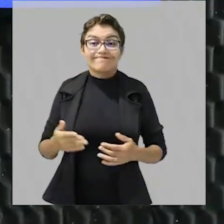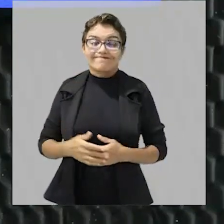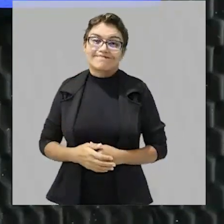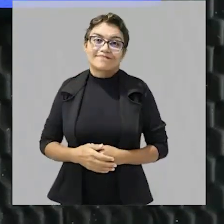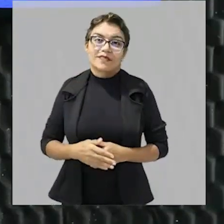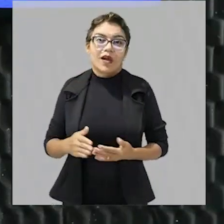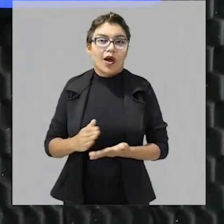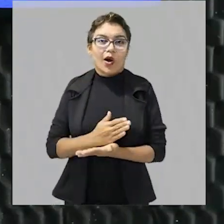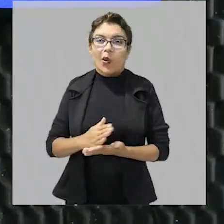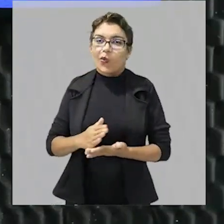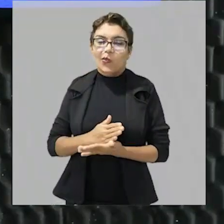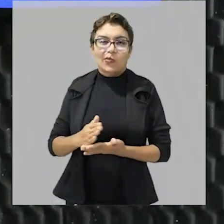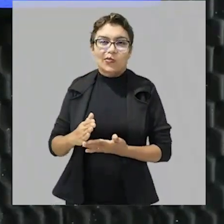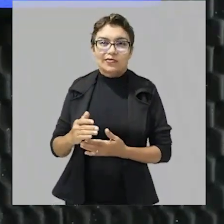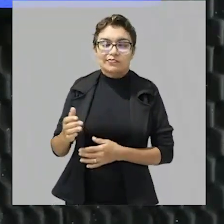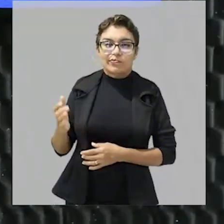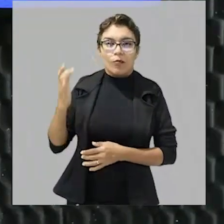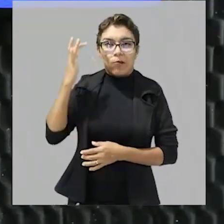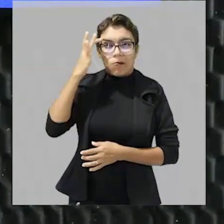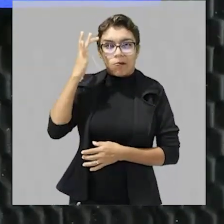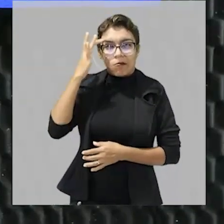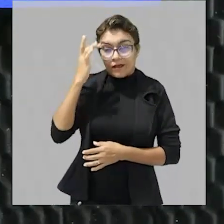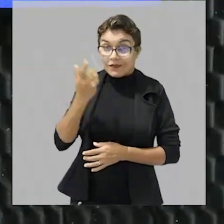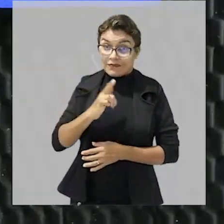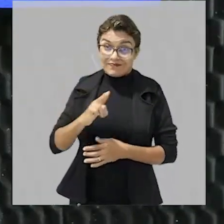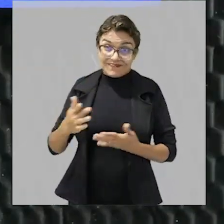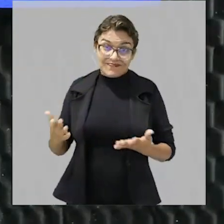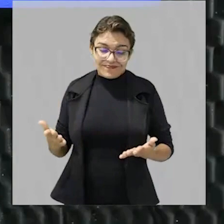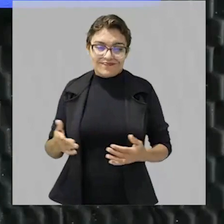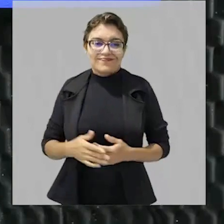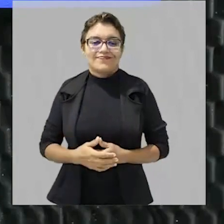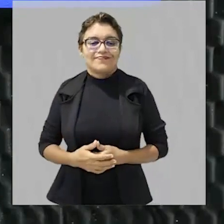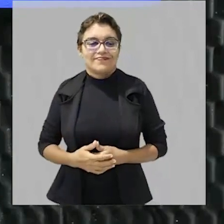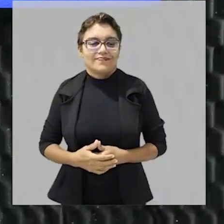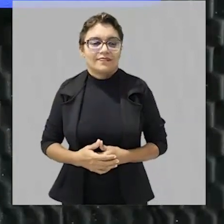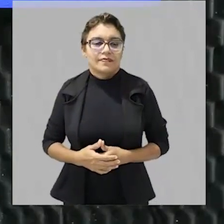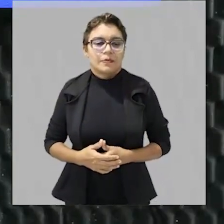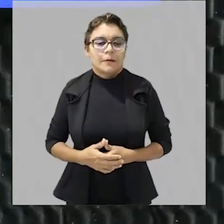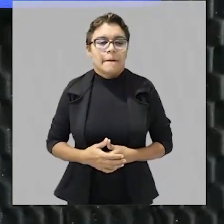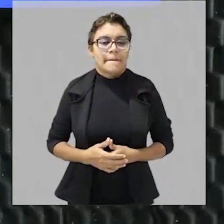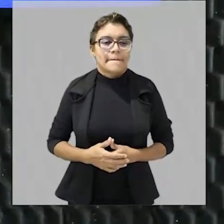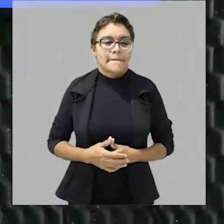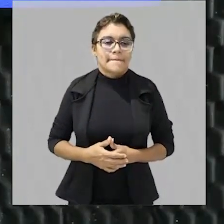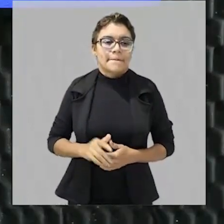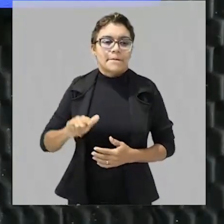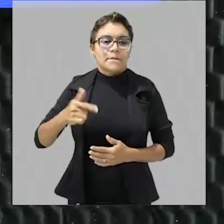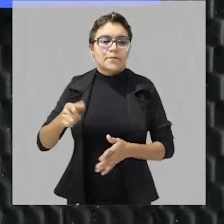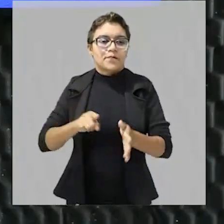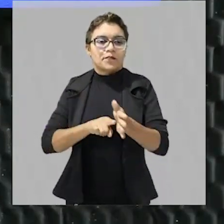ele diz aqui próprio da idade, ou seja, característico da idade. Então, toda pessoa que tem aquela idade vai ter aquele